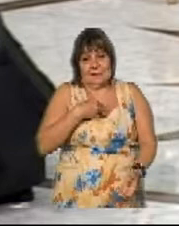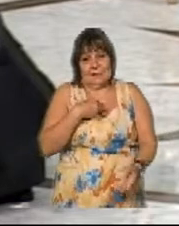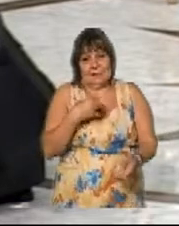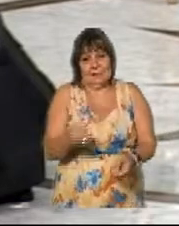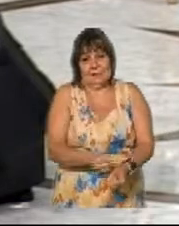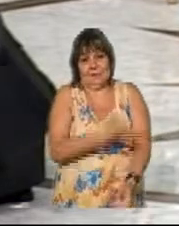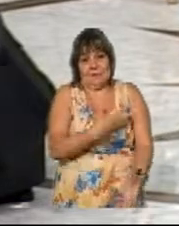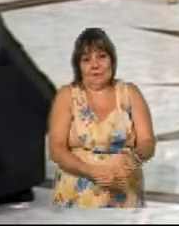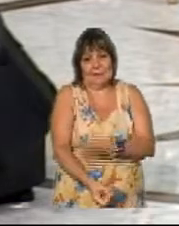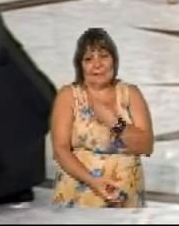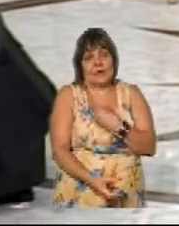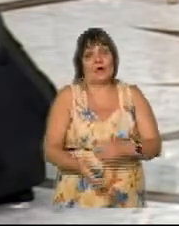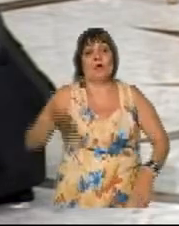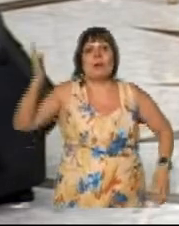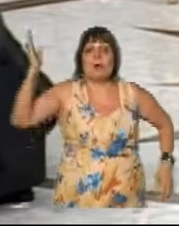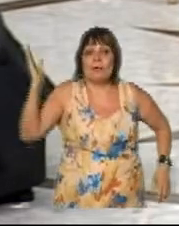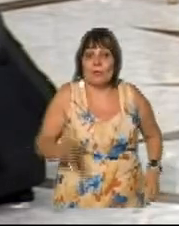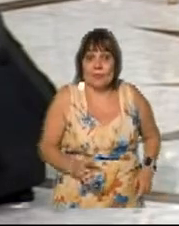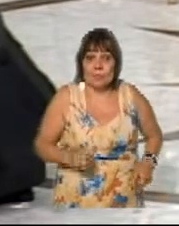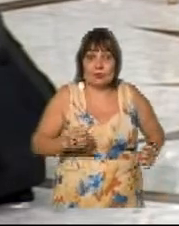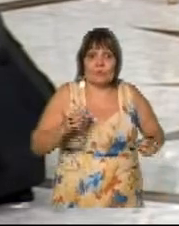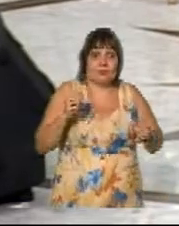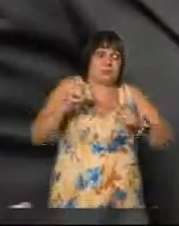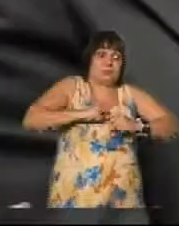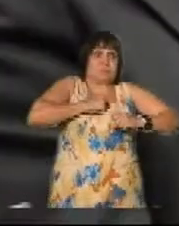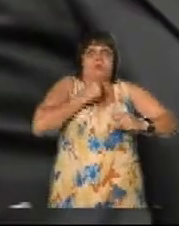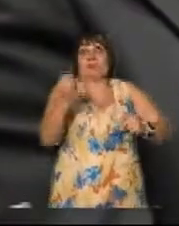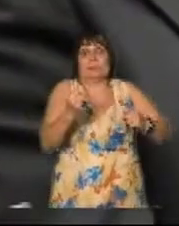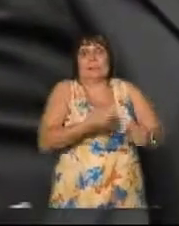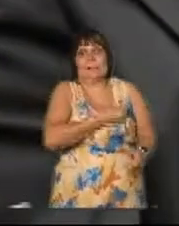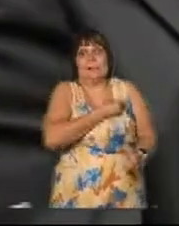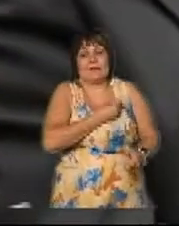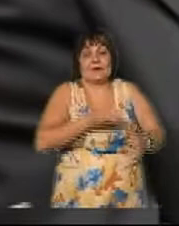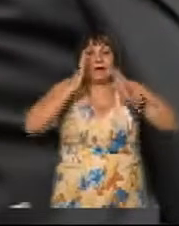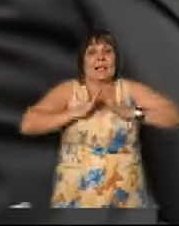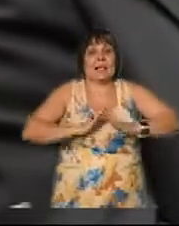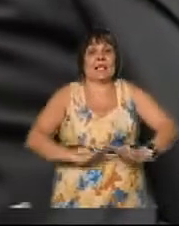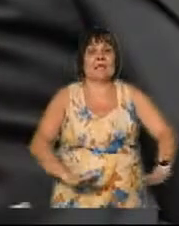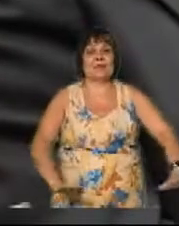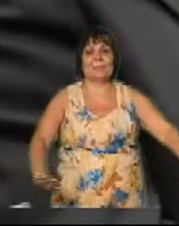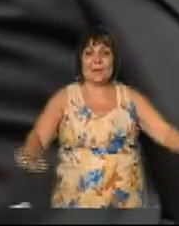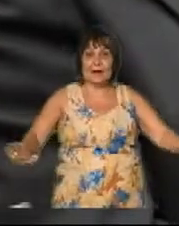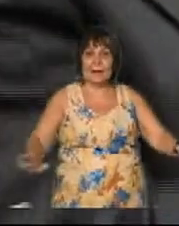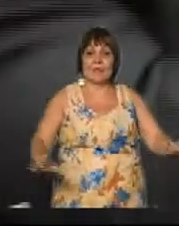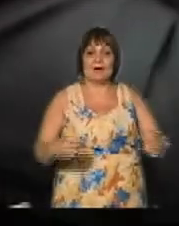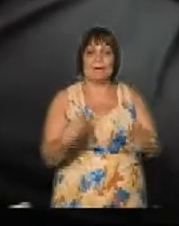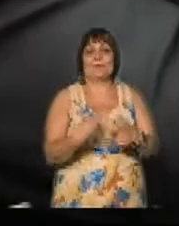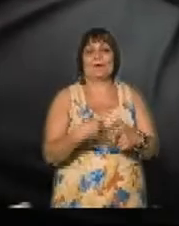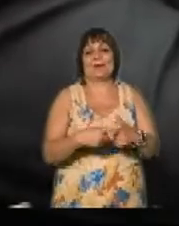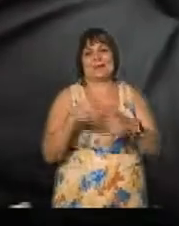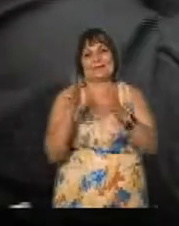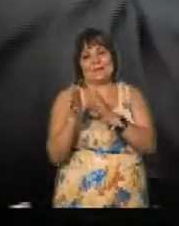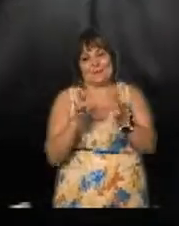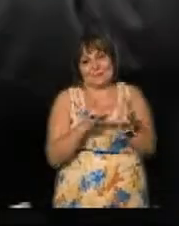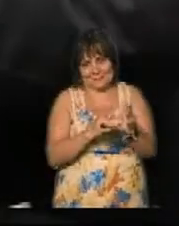coração. Hoje a fúria da vida vai cessar e a bonança por causa do